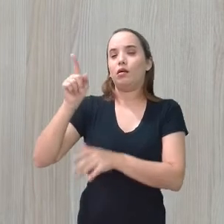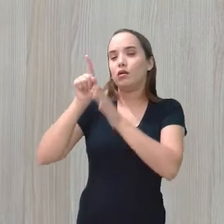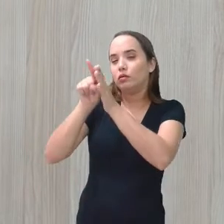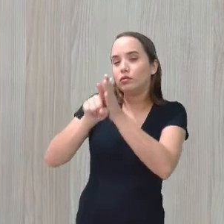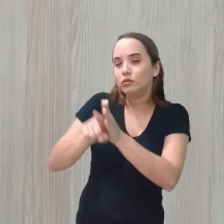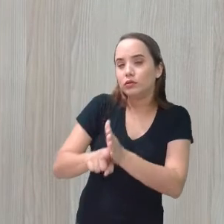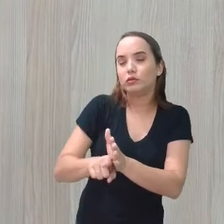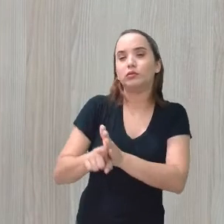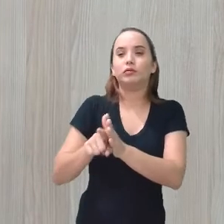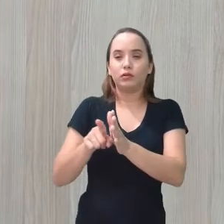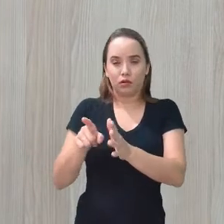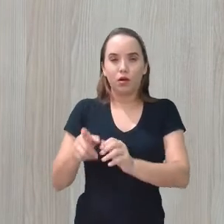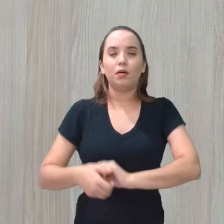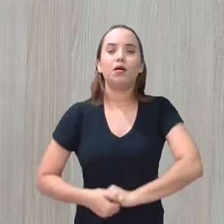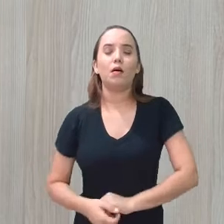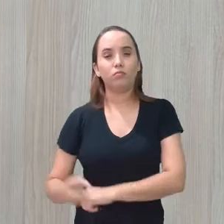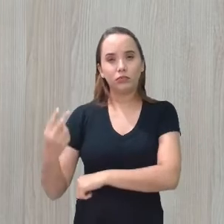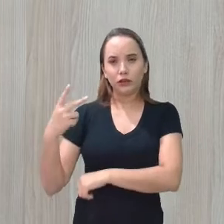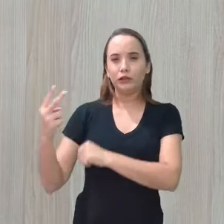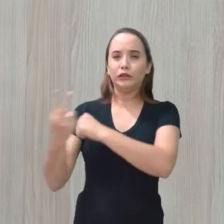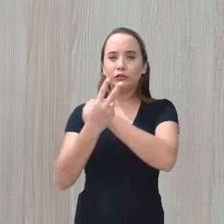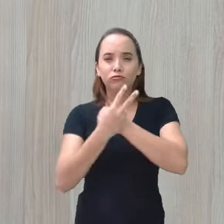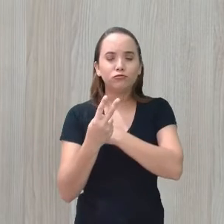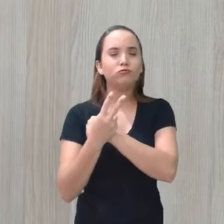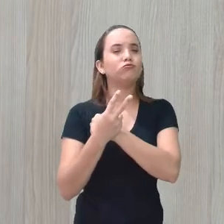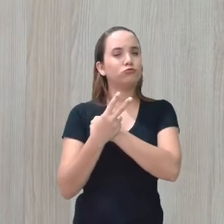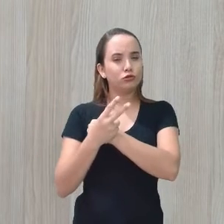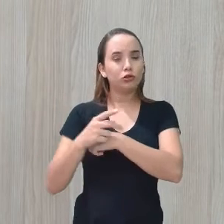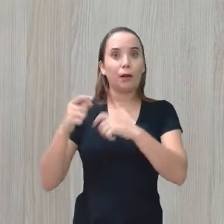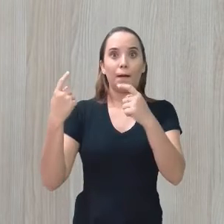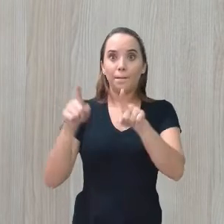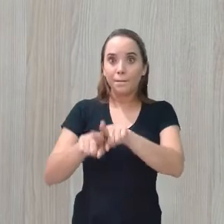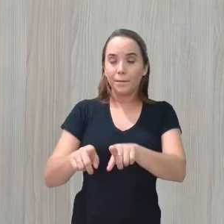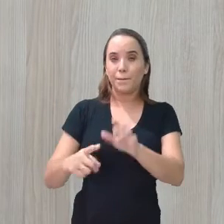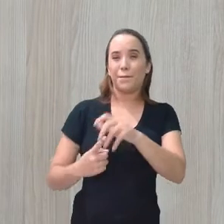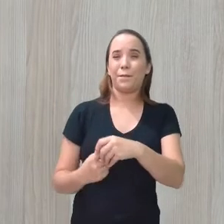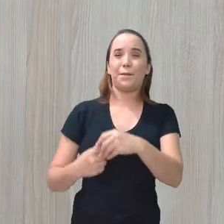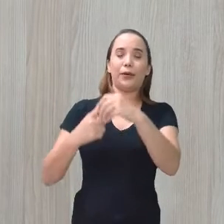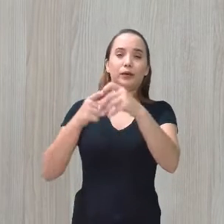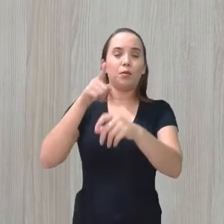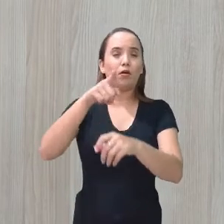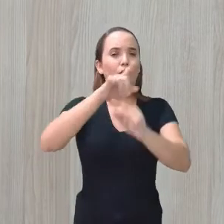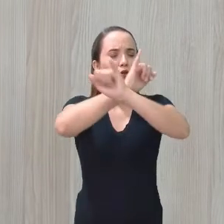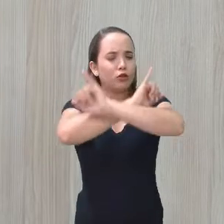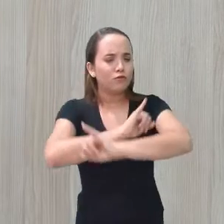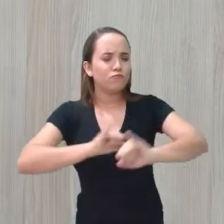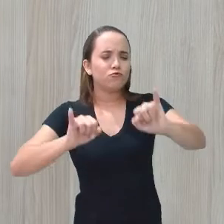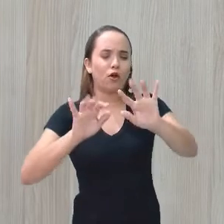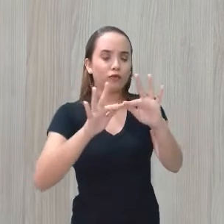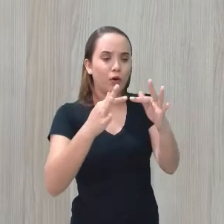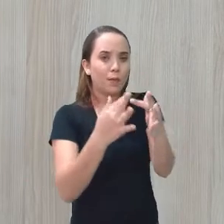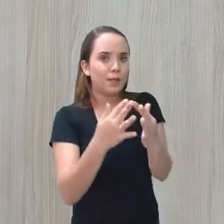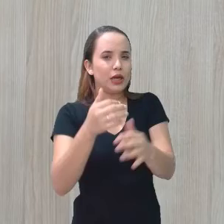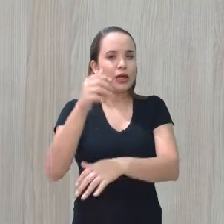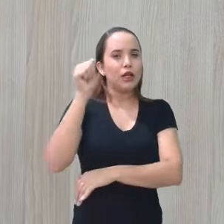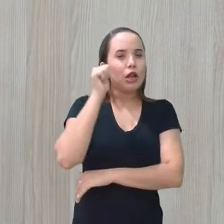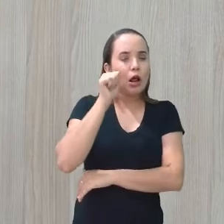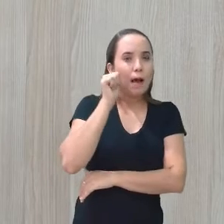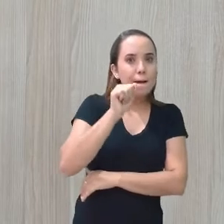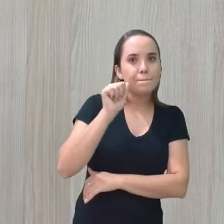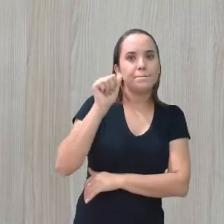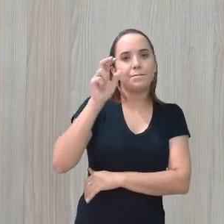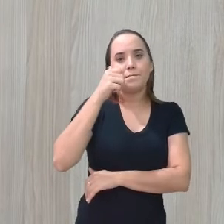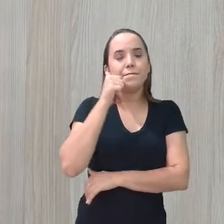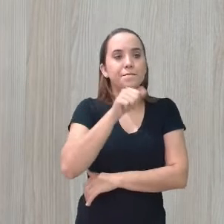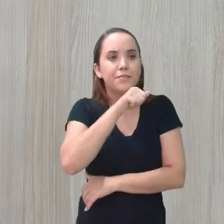vocês conscientizarem as mães de vocês, as tias, né? Irmãs que já menstruam, né?